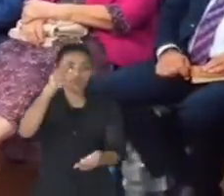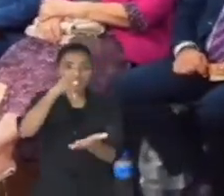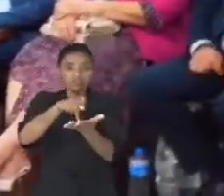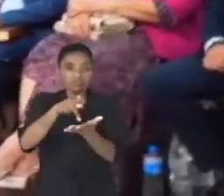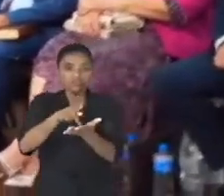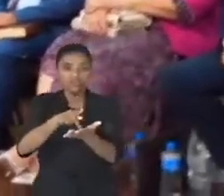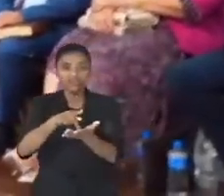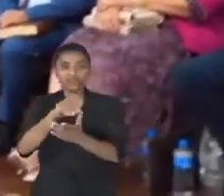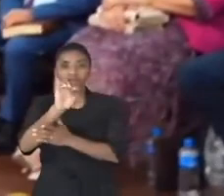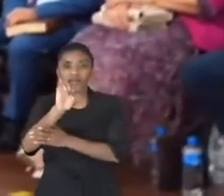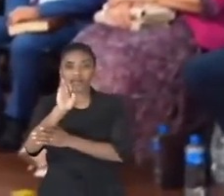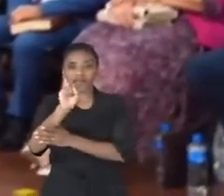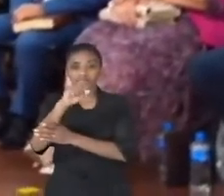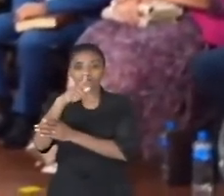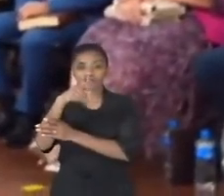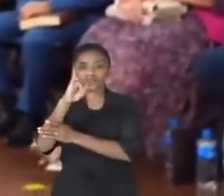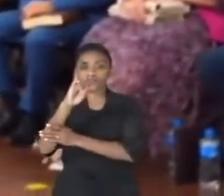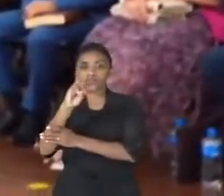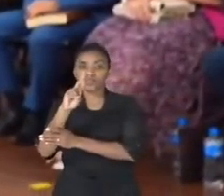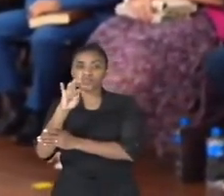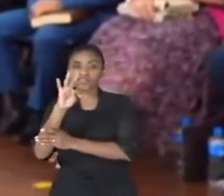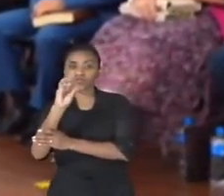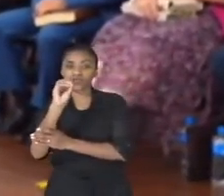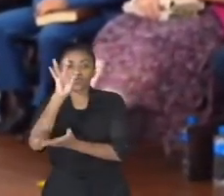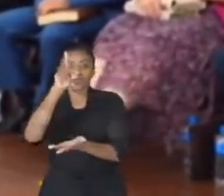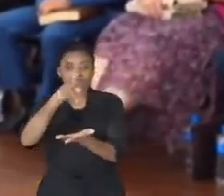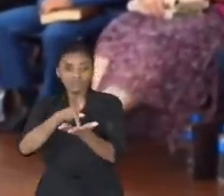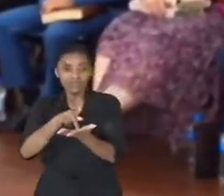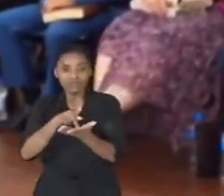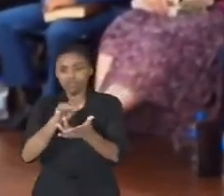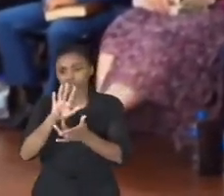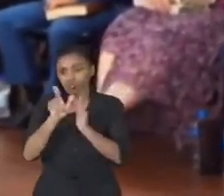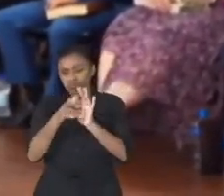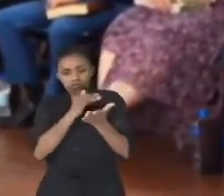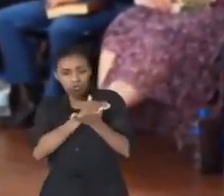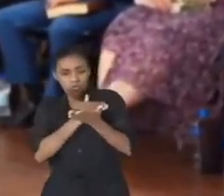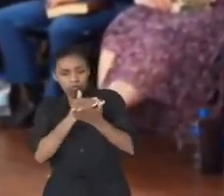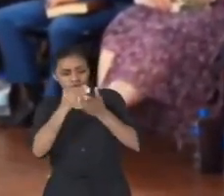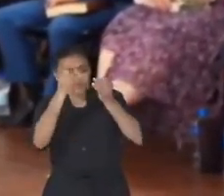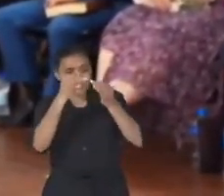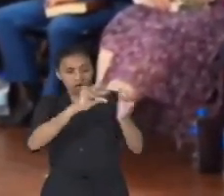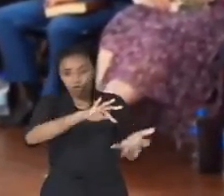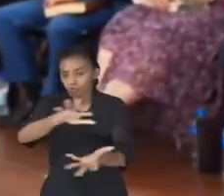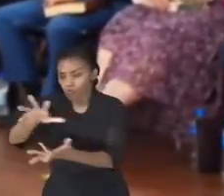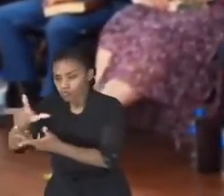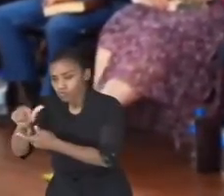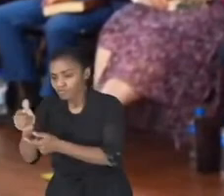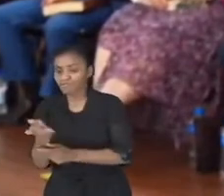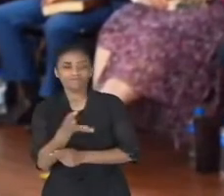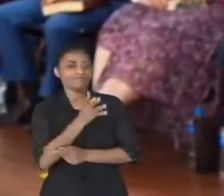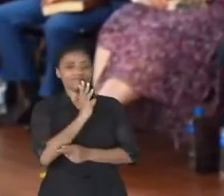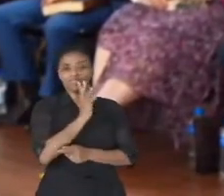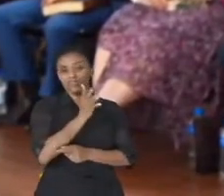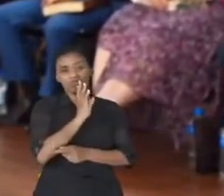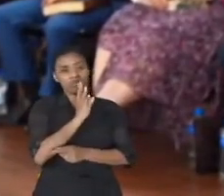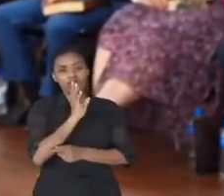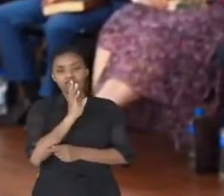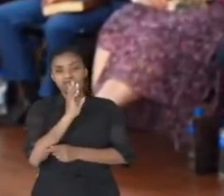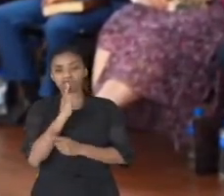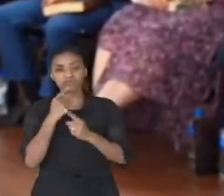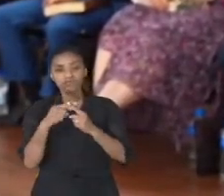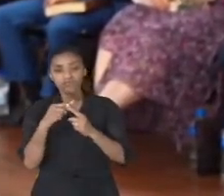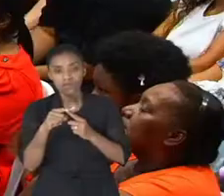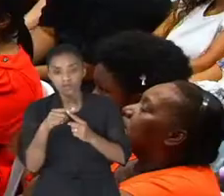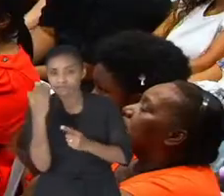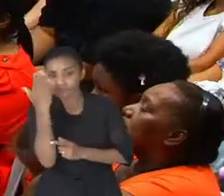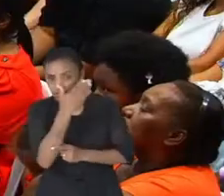Espírito com E maiúsculo, o Espírito da Verdade. Jesus começa a dizer que o mundo não conhece, porque não o vê,